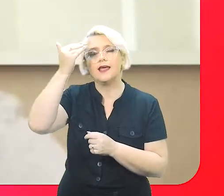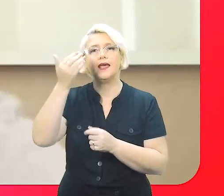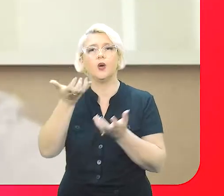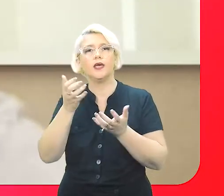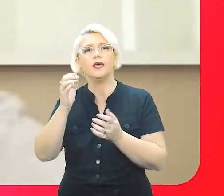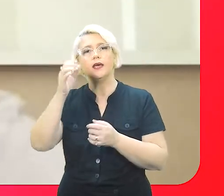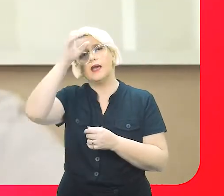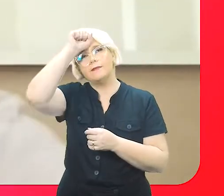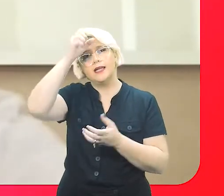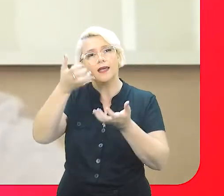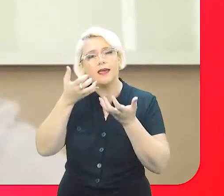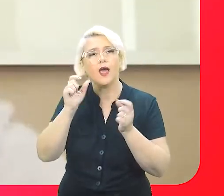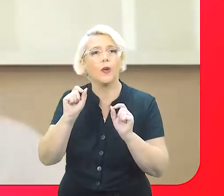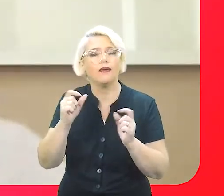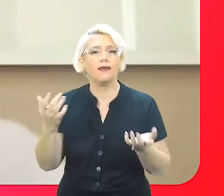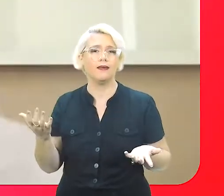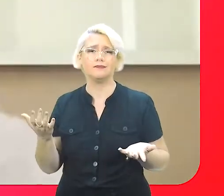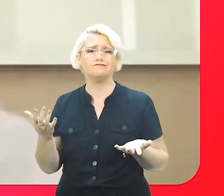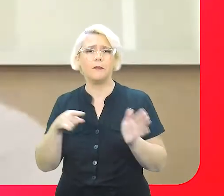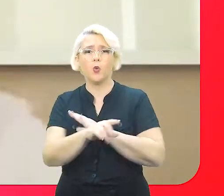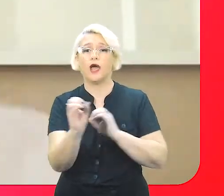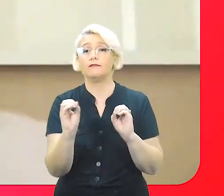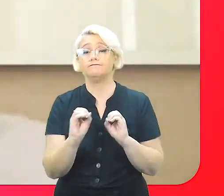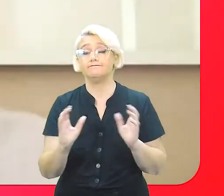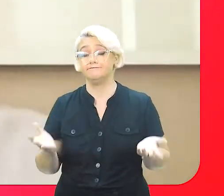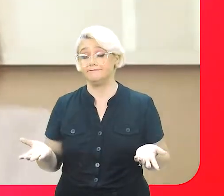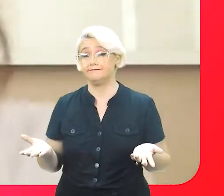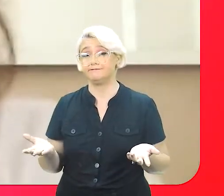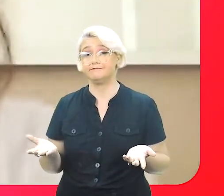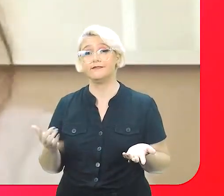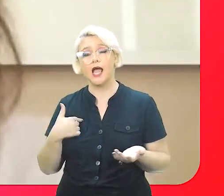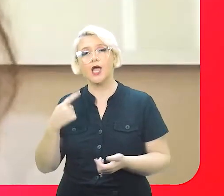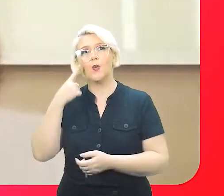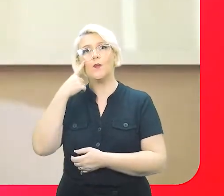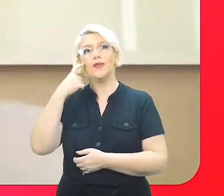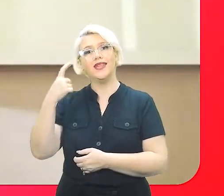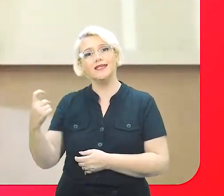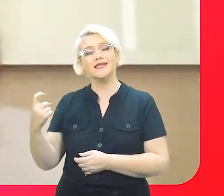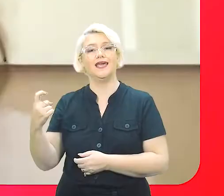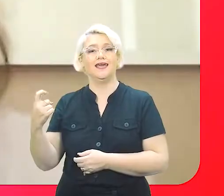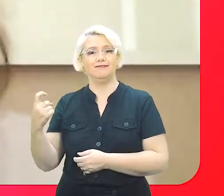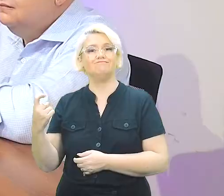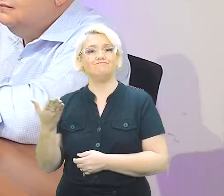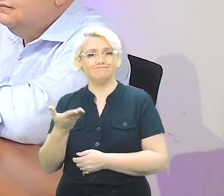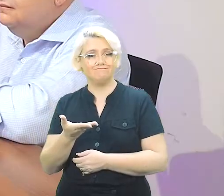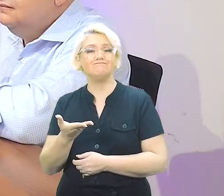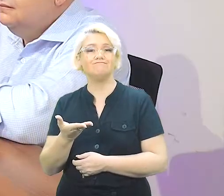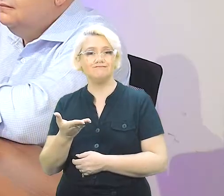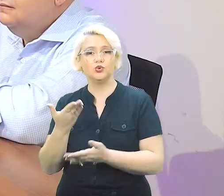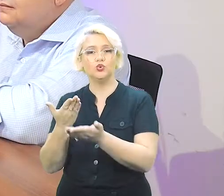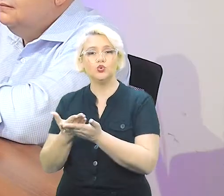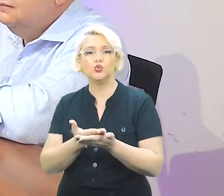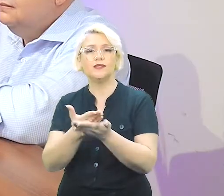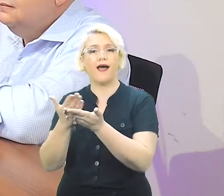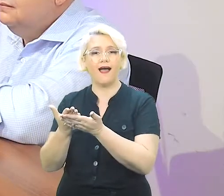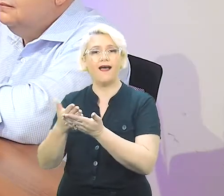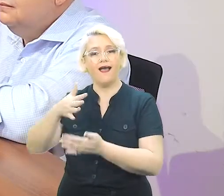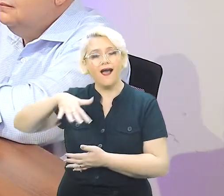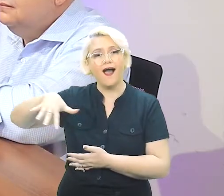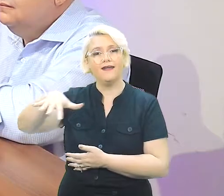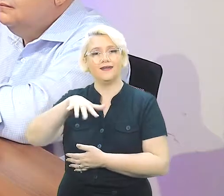ser. E eu, então, me interessei por estudar